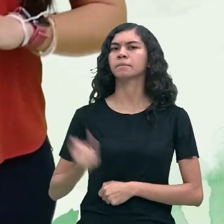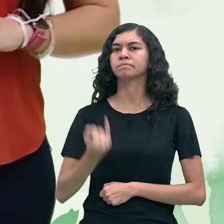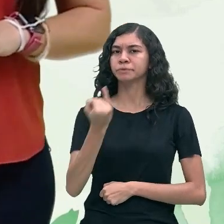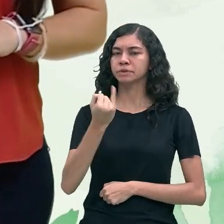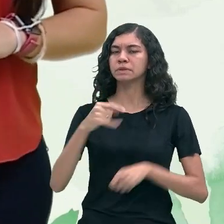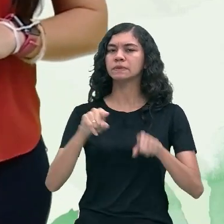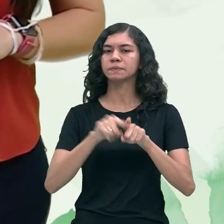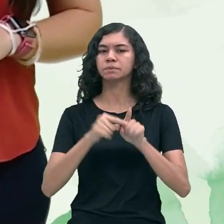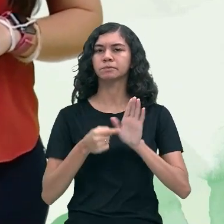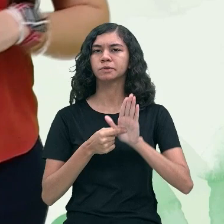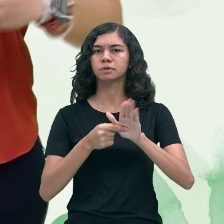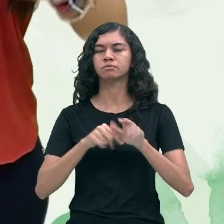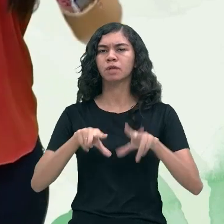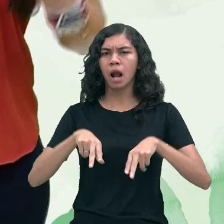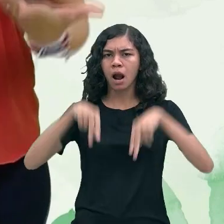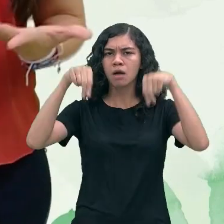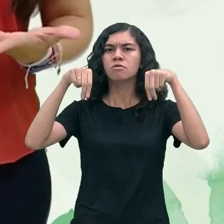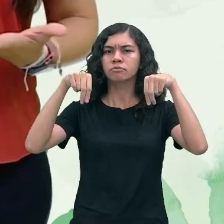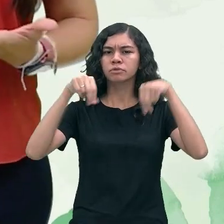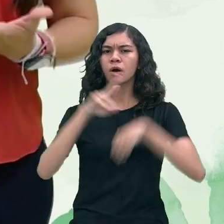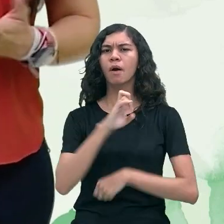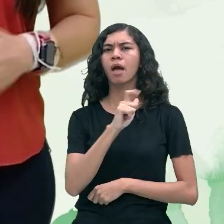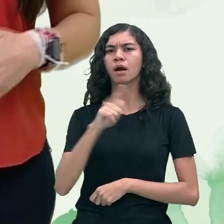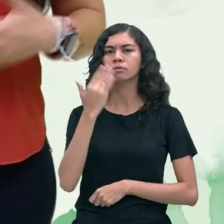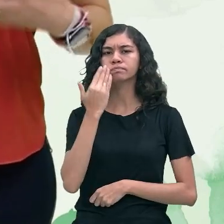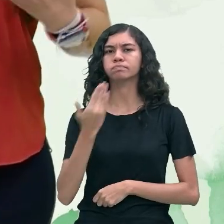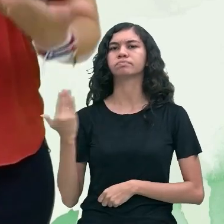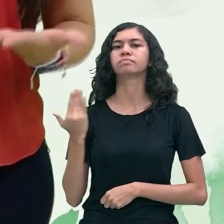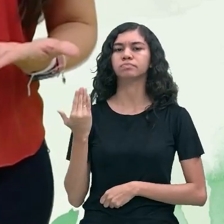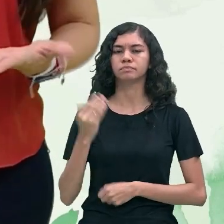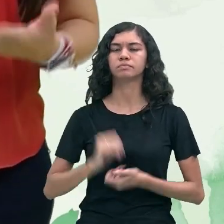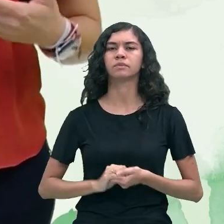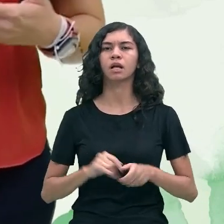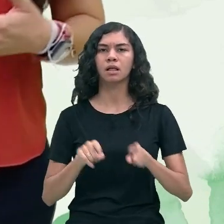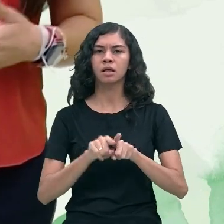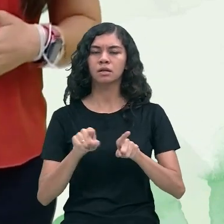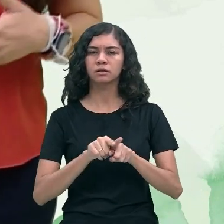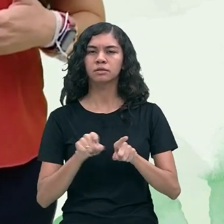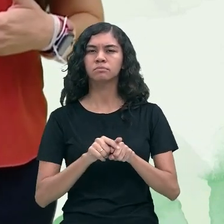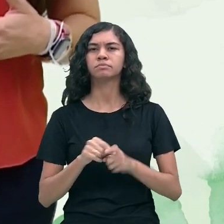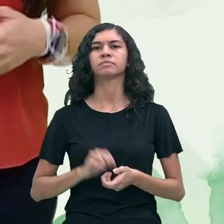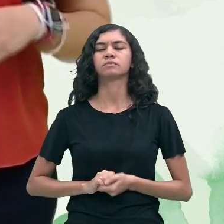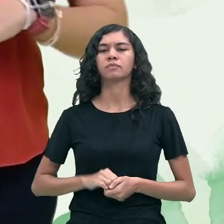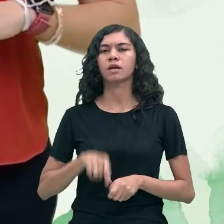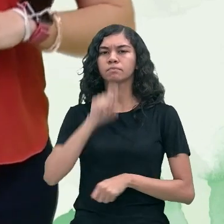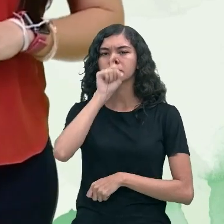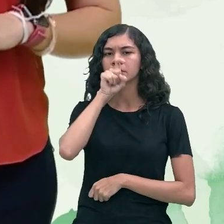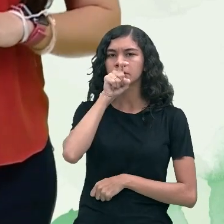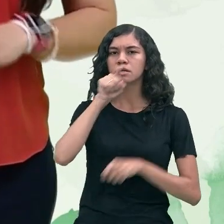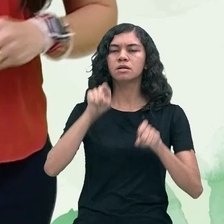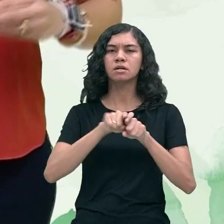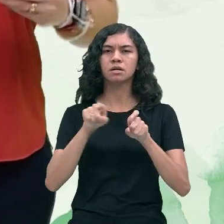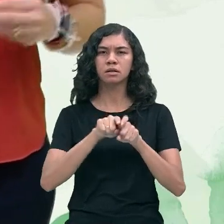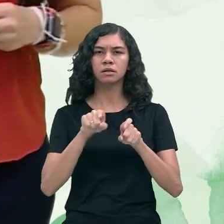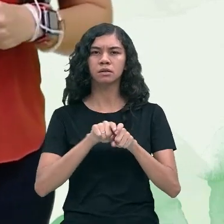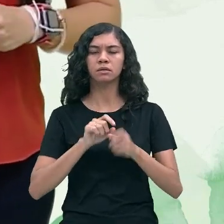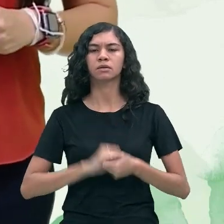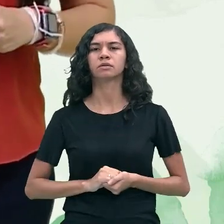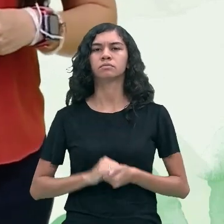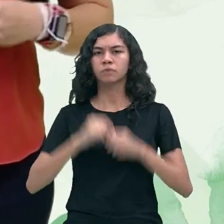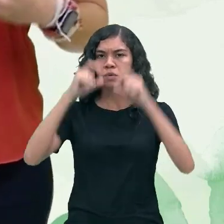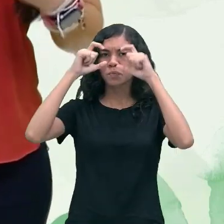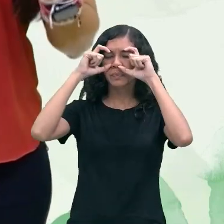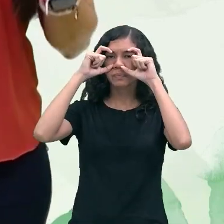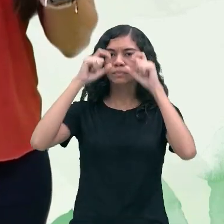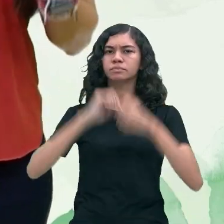falar do gavião real, com a sua enorme envergadura, da beleza das araras e também das corujas. Nós temos ainda